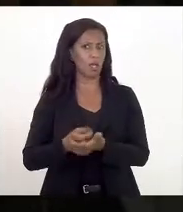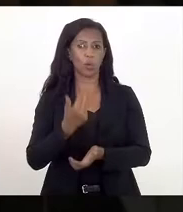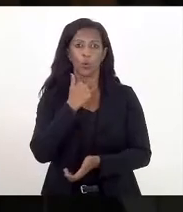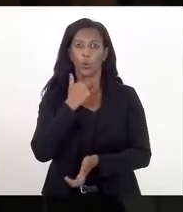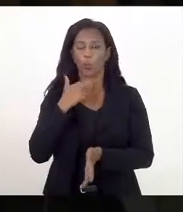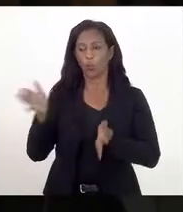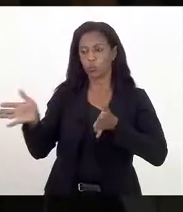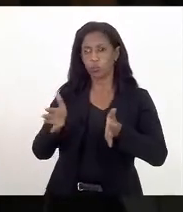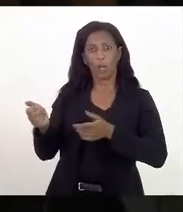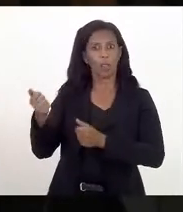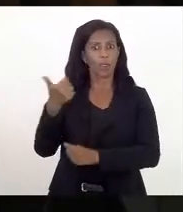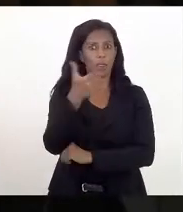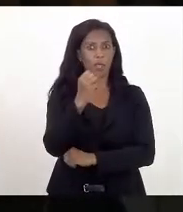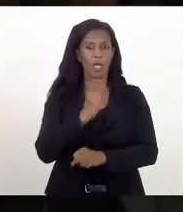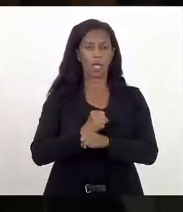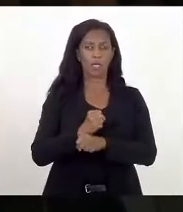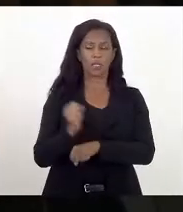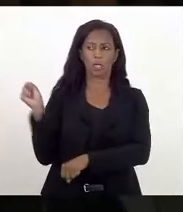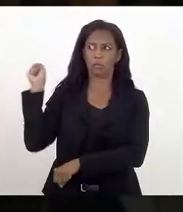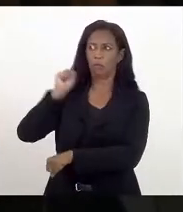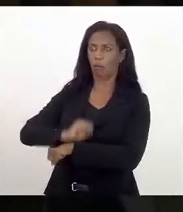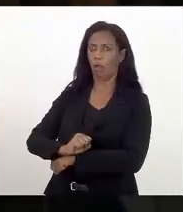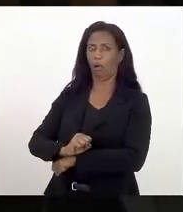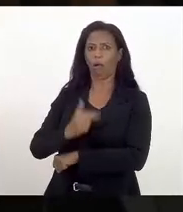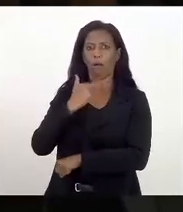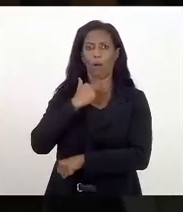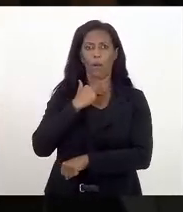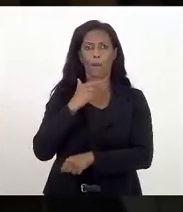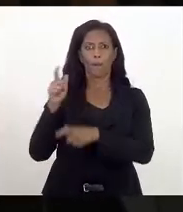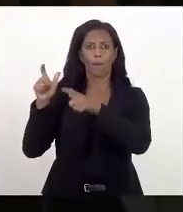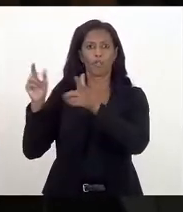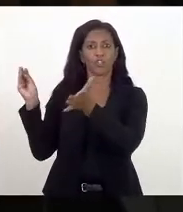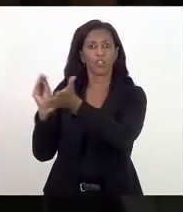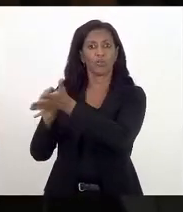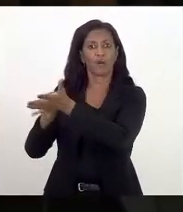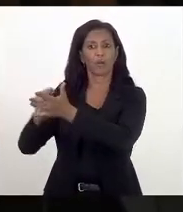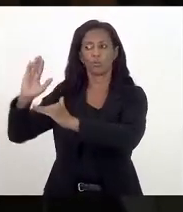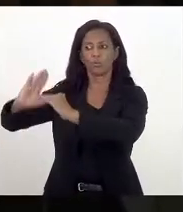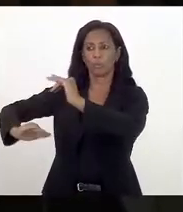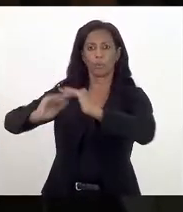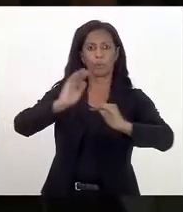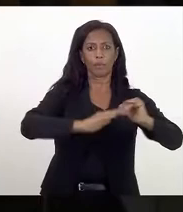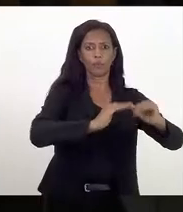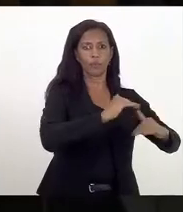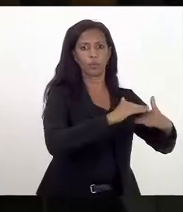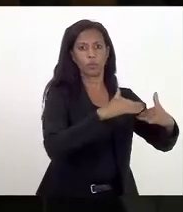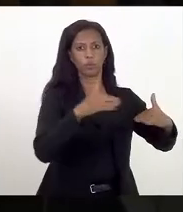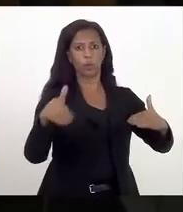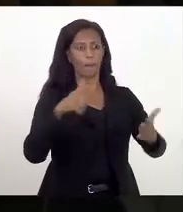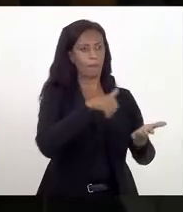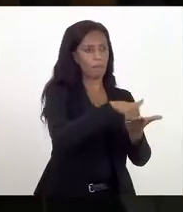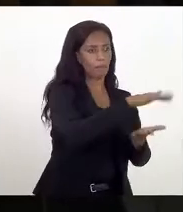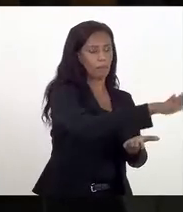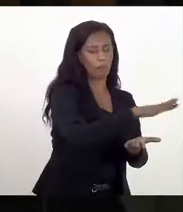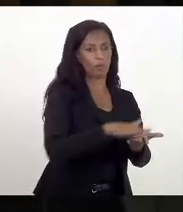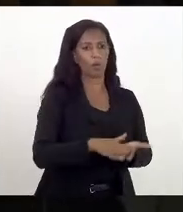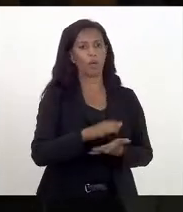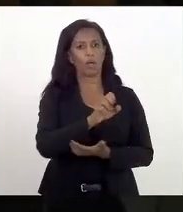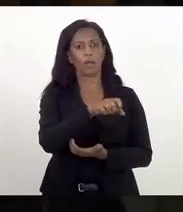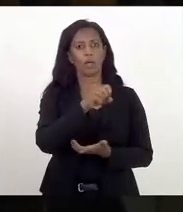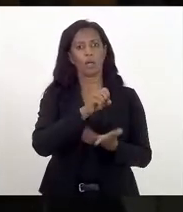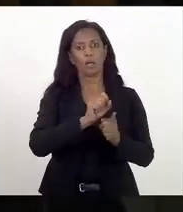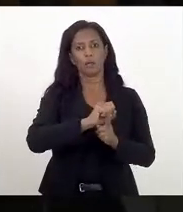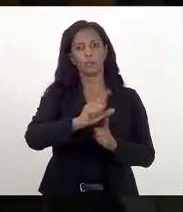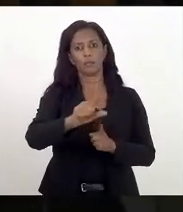a possa passar 10 anos sem preencher as vacâncias de cargos públicos decorrentes de demissões, exonerações ou